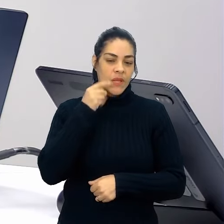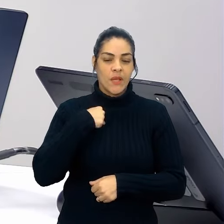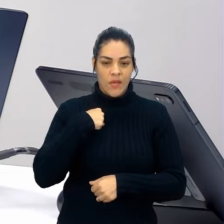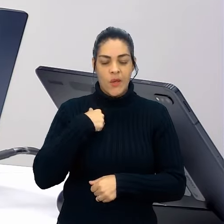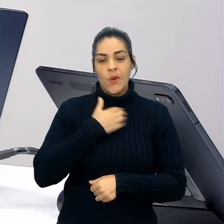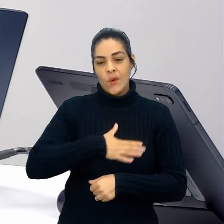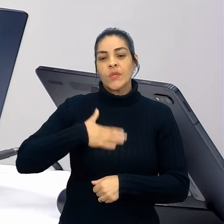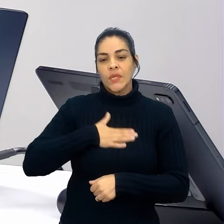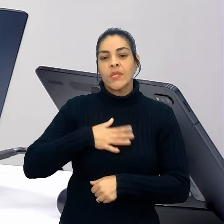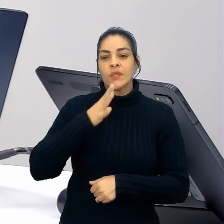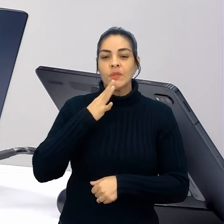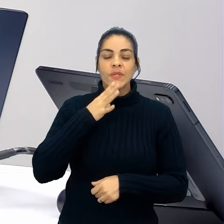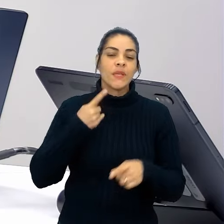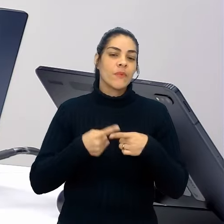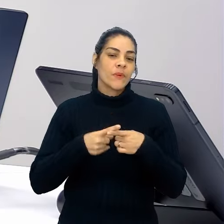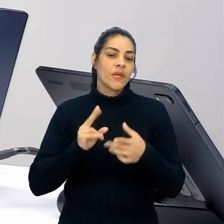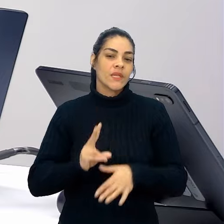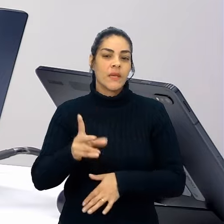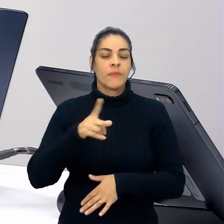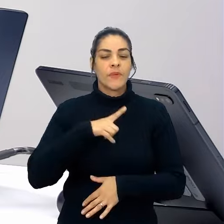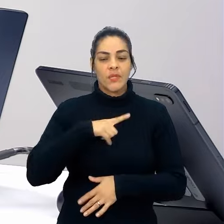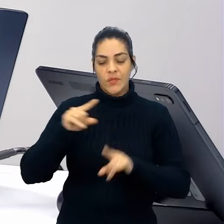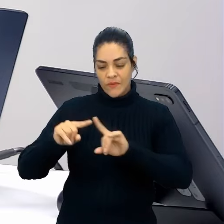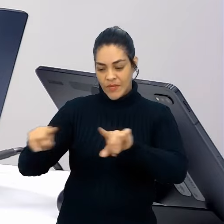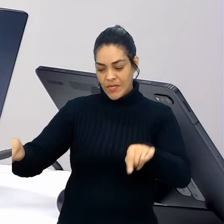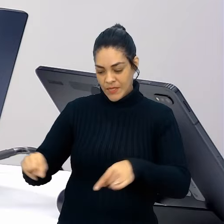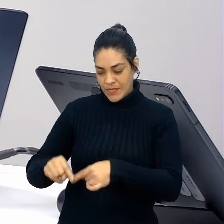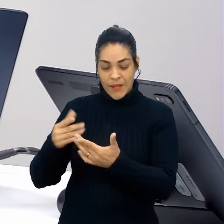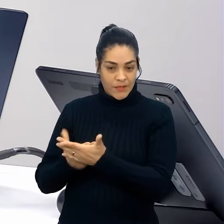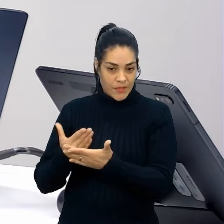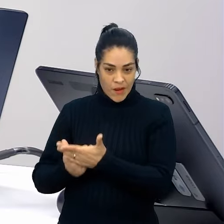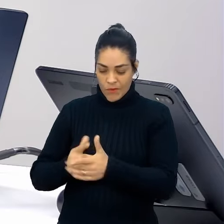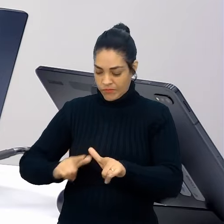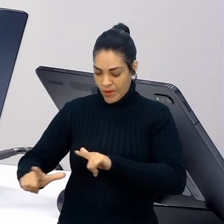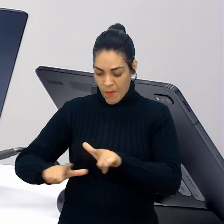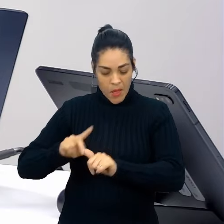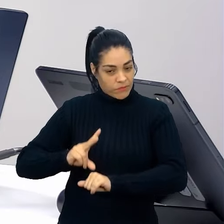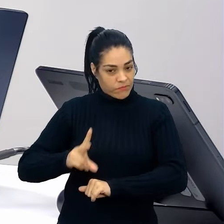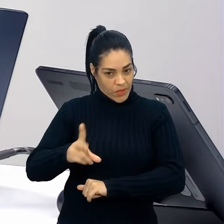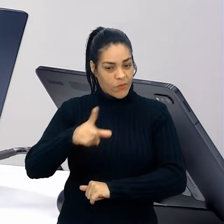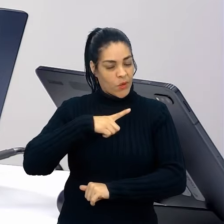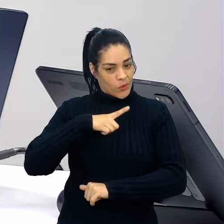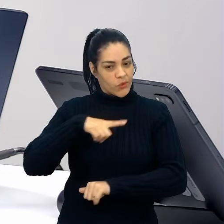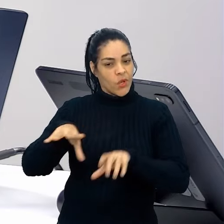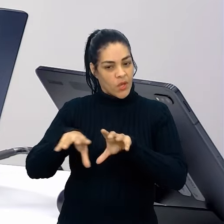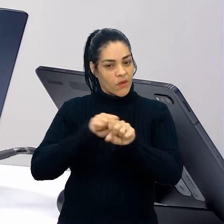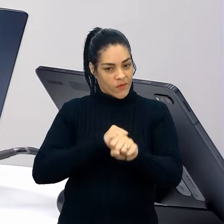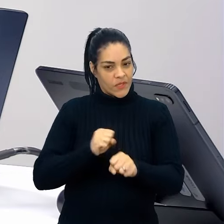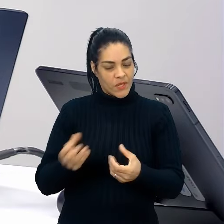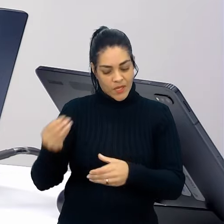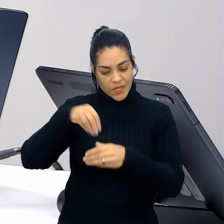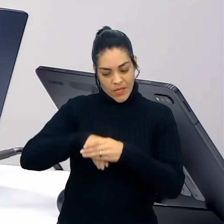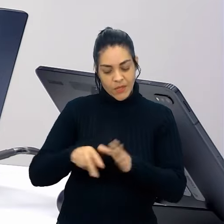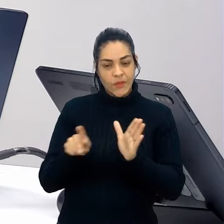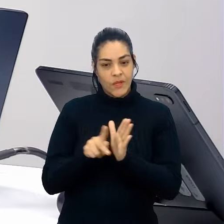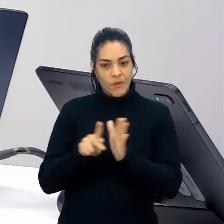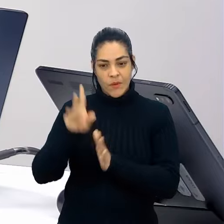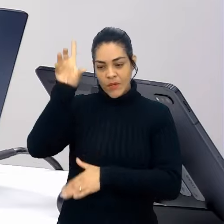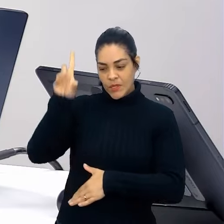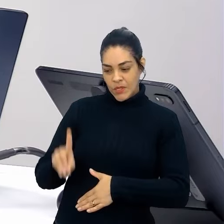de conhecer, porque eu sempre estive em sala de aula e a gente tinha uma formação que a gente tinha dentro das diretorias de